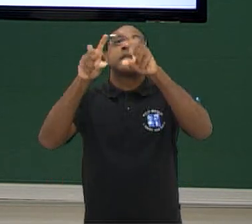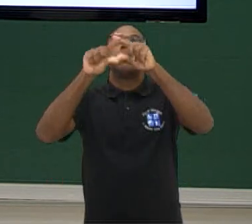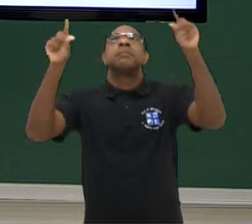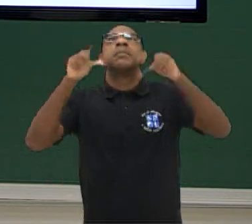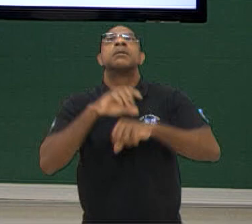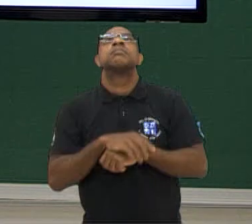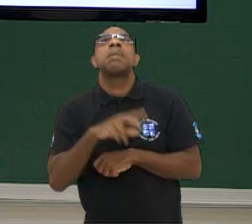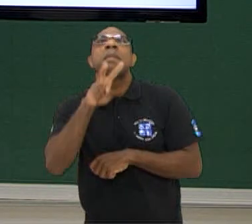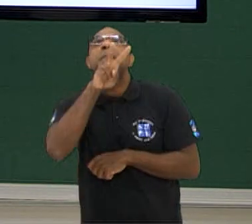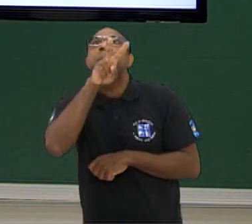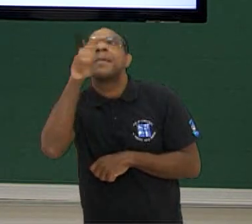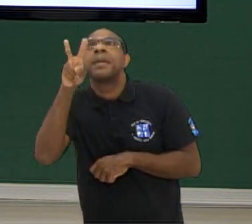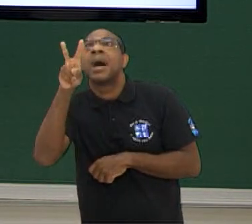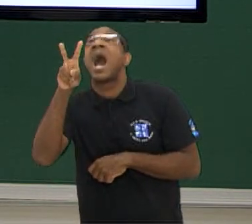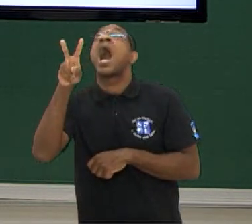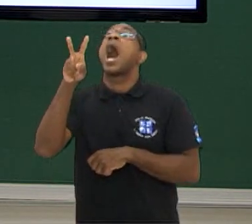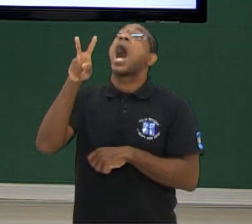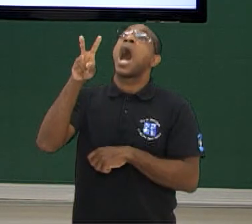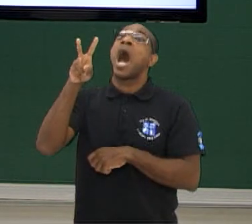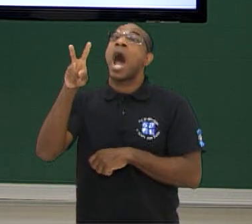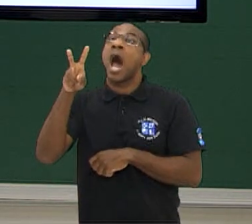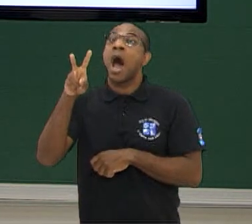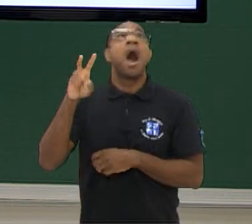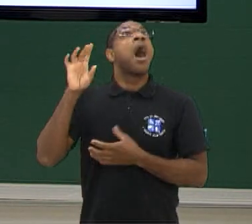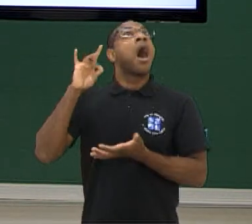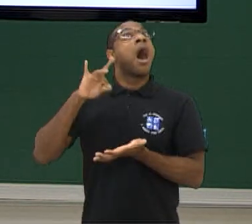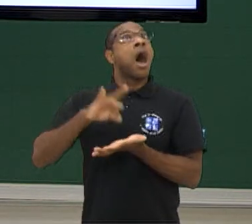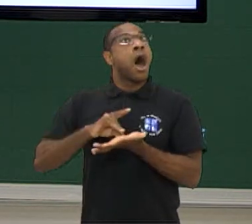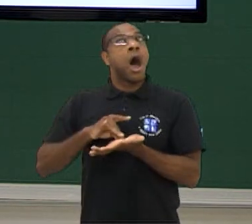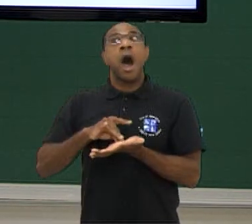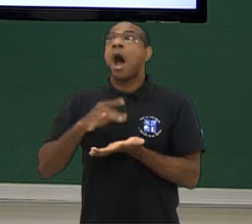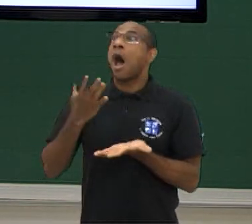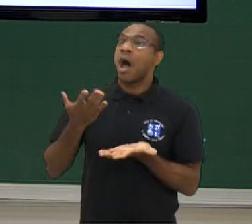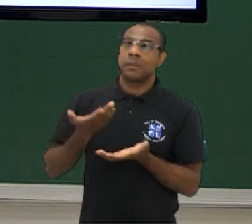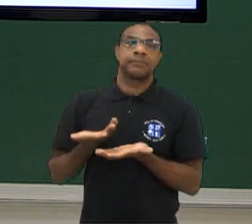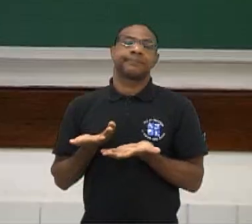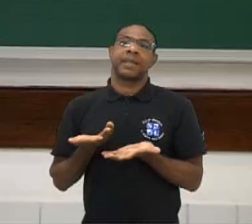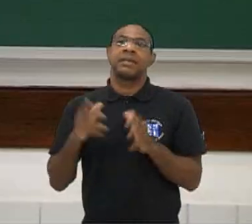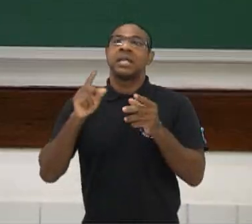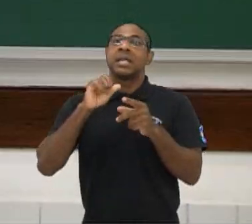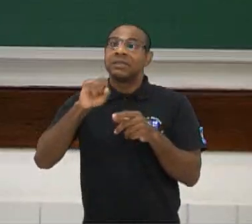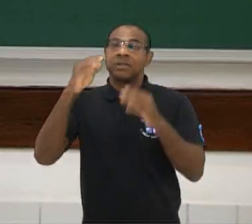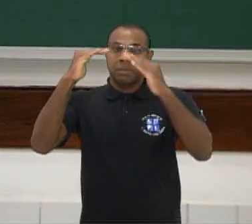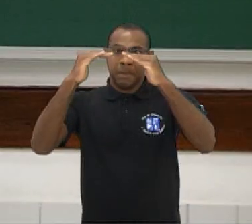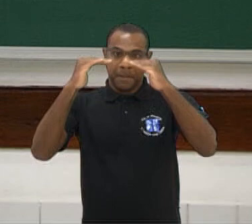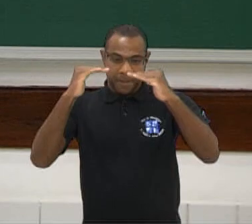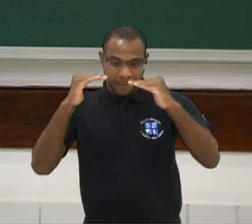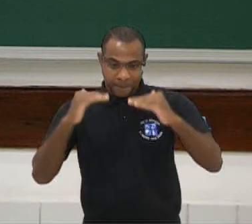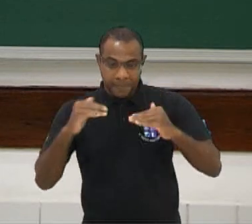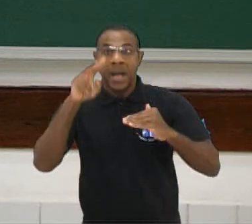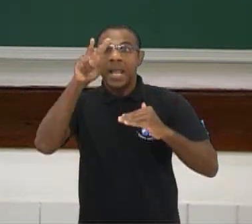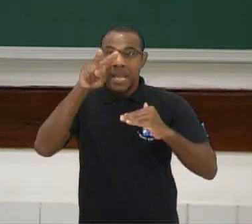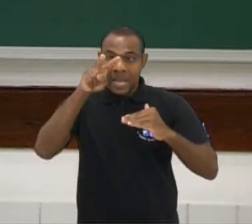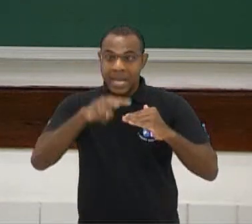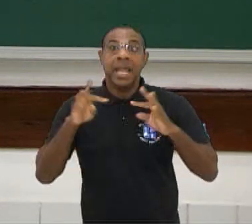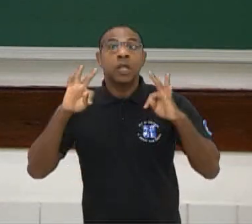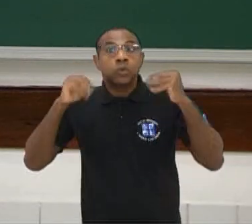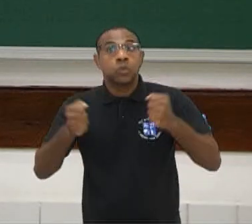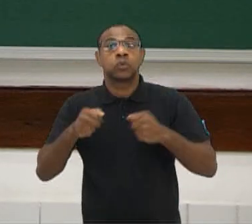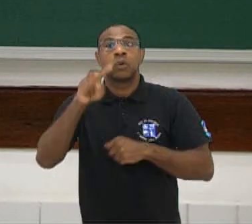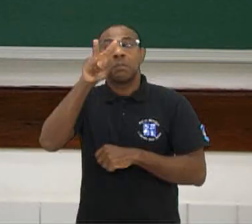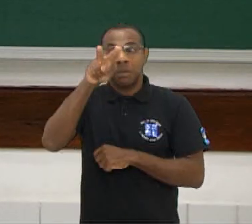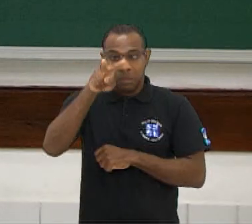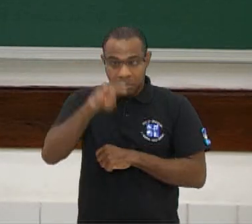alguma coisa ou dá a entender alguma coisa e a notícia é totalmente diferente. Então é importante que você leia